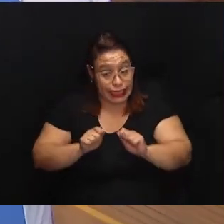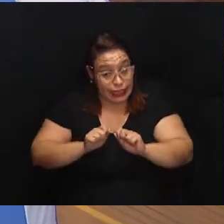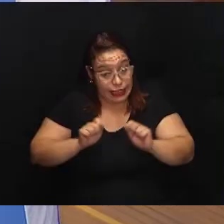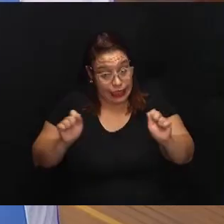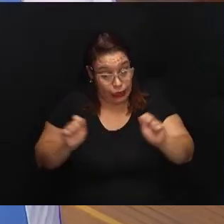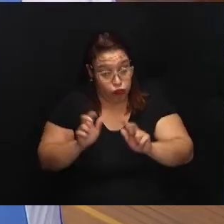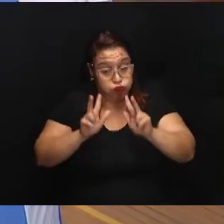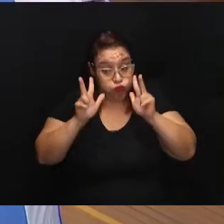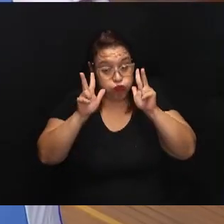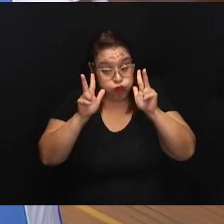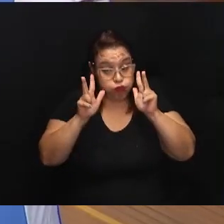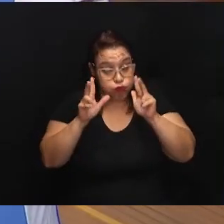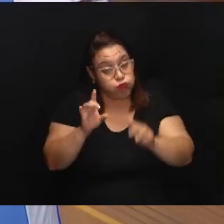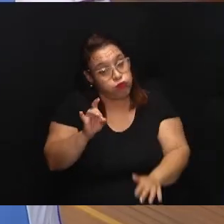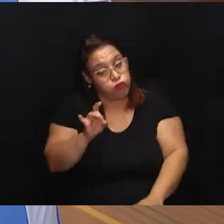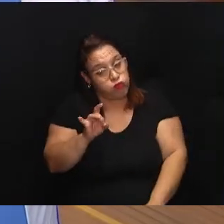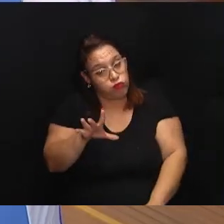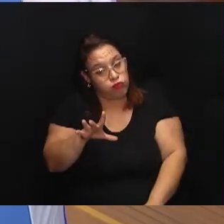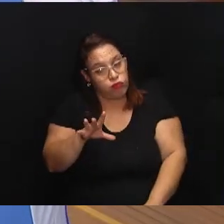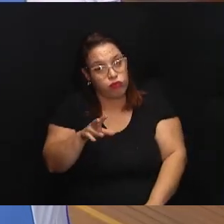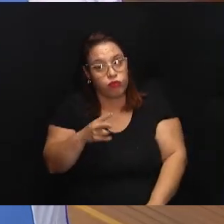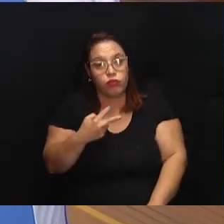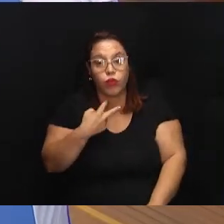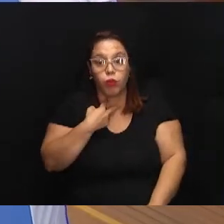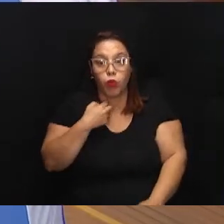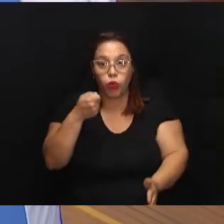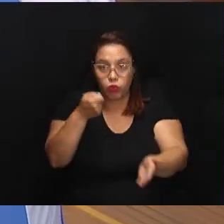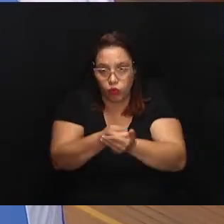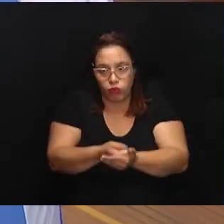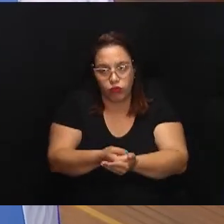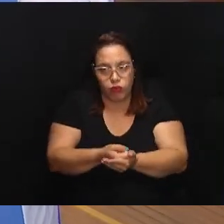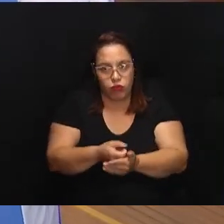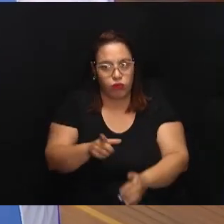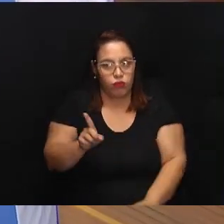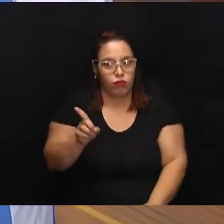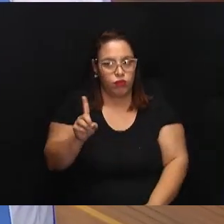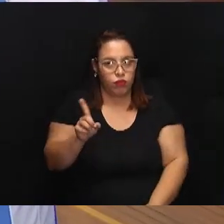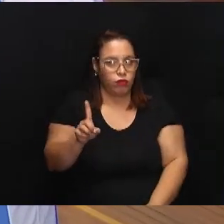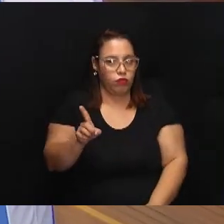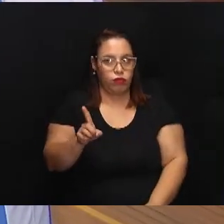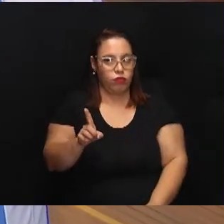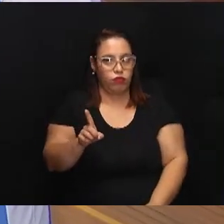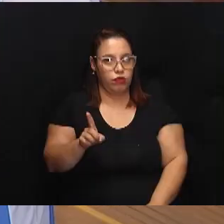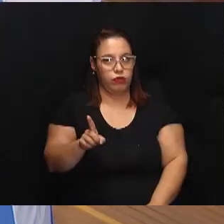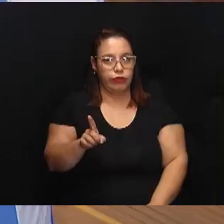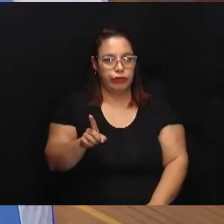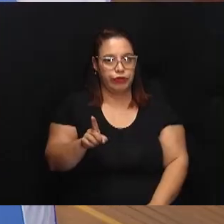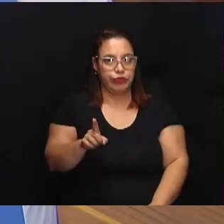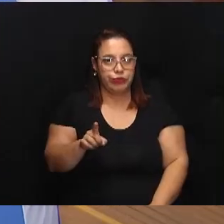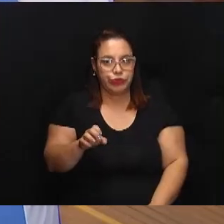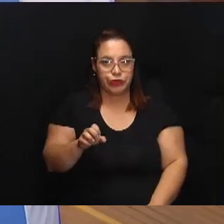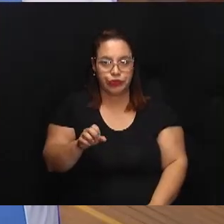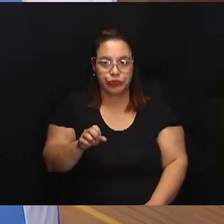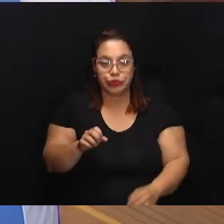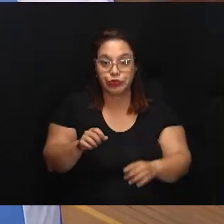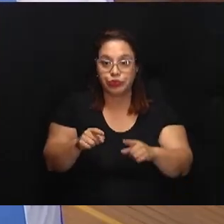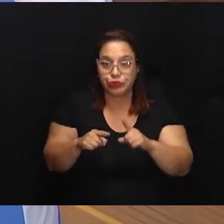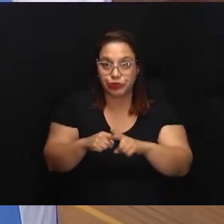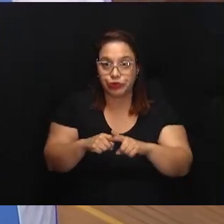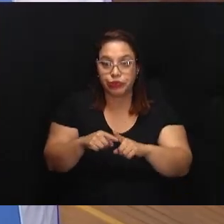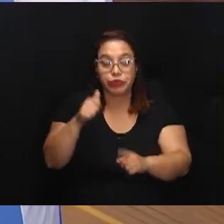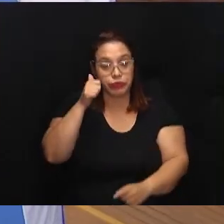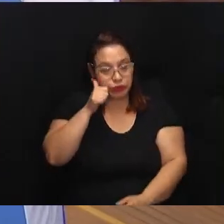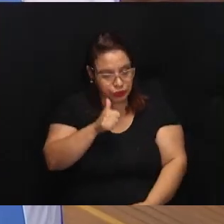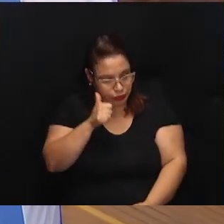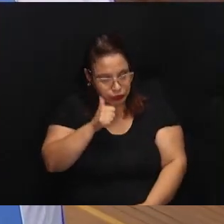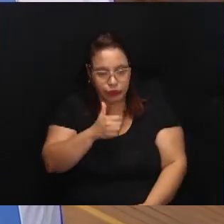a atenção, só que não pode ser um determinante, né? A gente vê muito, aí dentro da Superliga tem muitos jogadores e